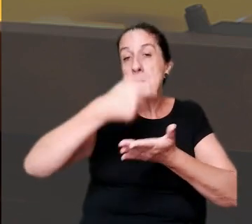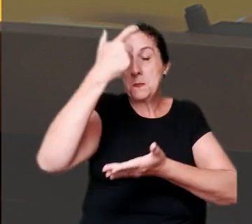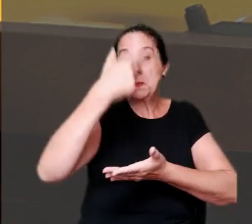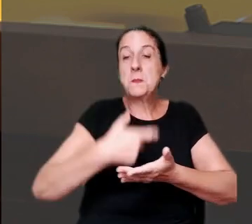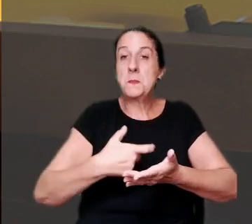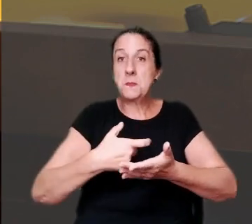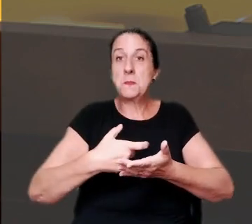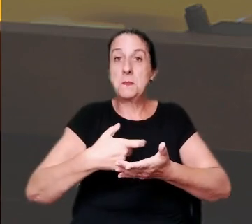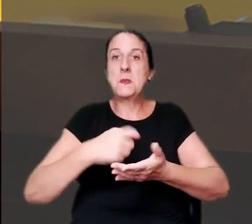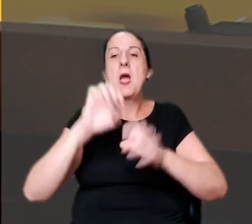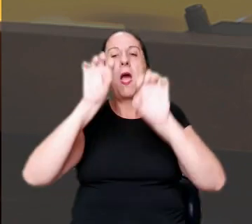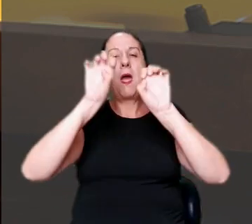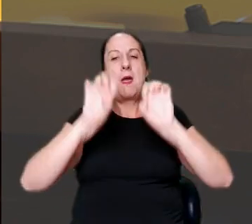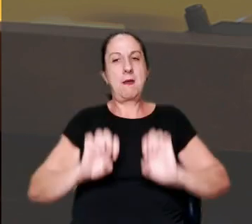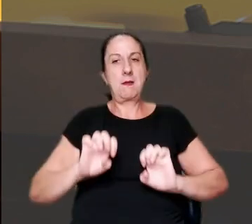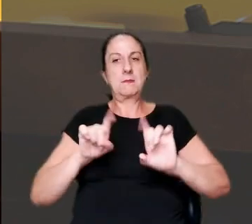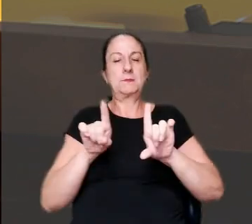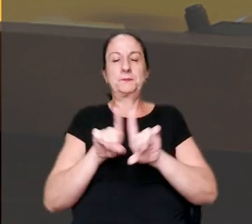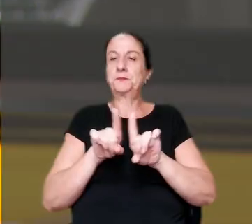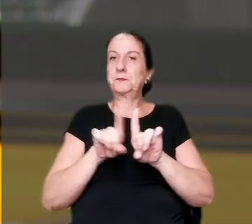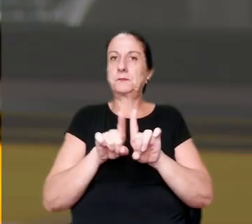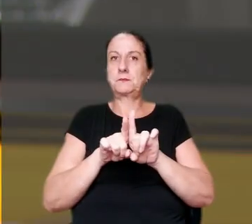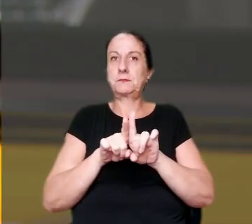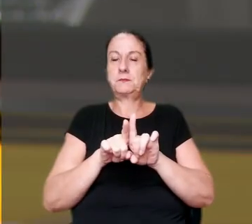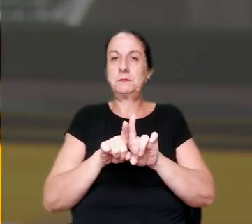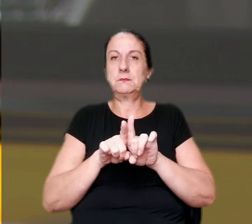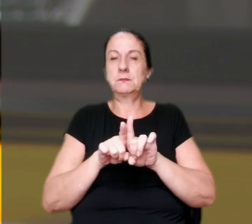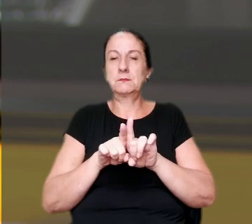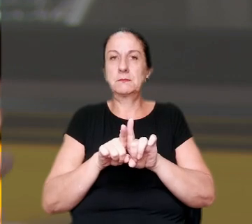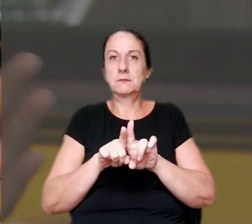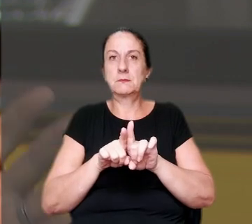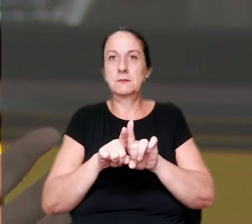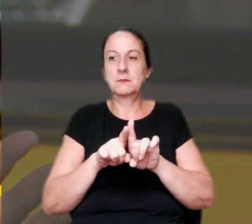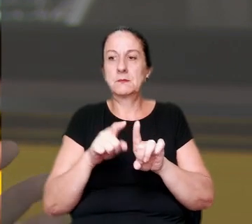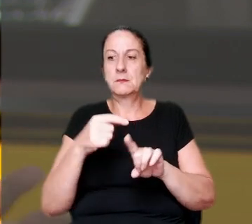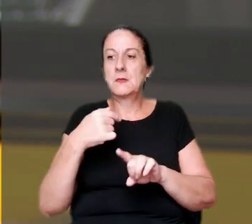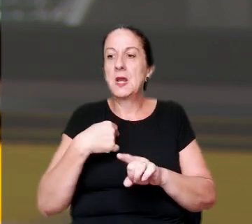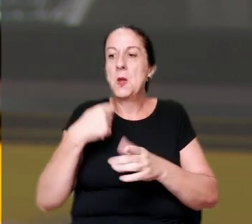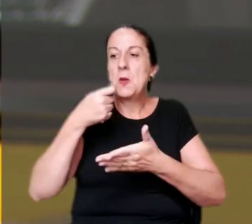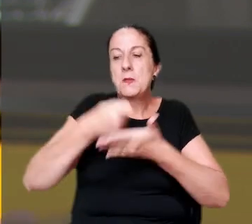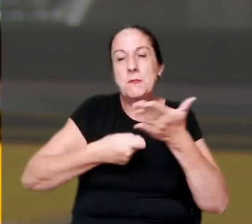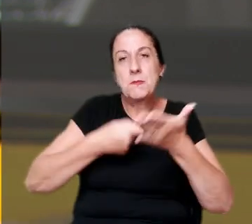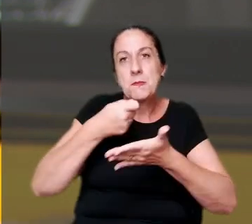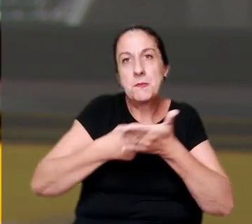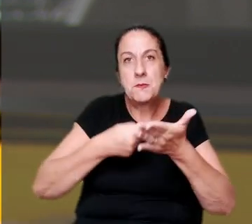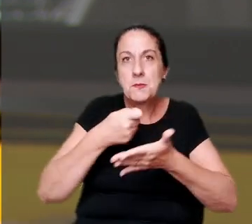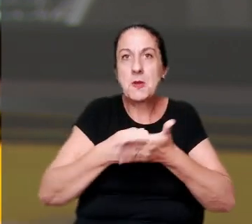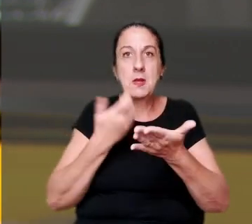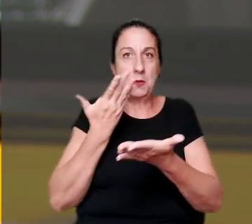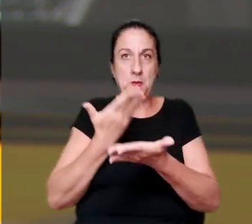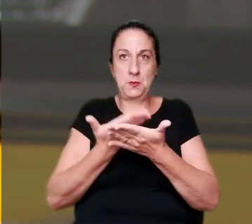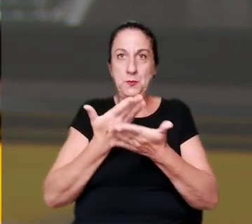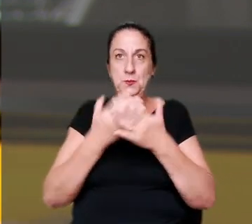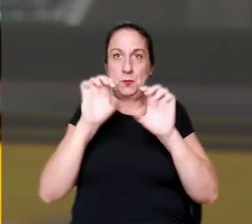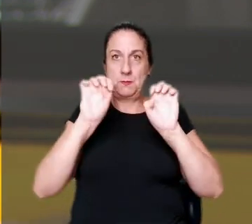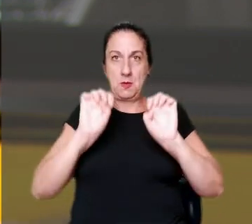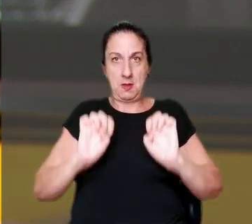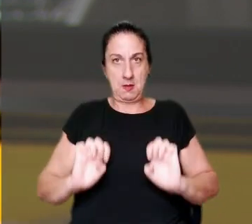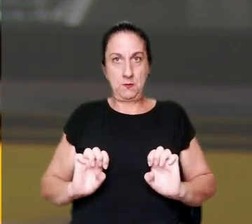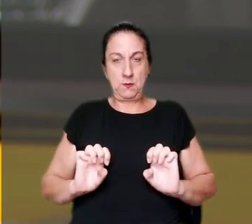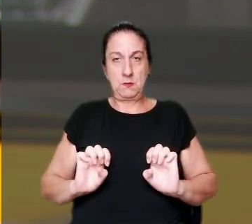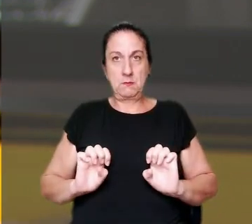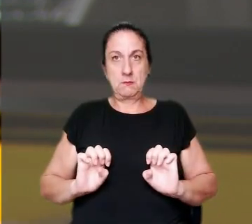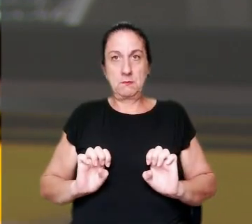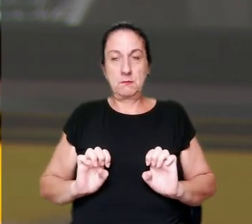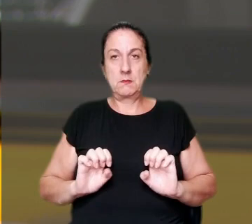obrigação cívica e ética. Desde aí, eu passo a me dedicar muito ao estudo